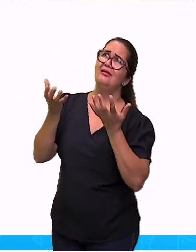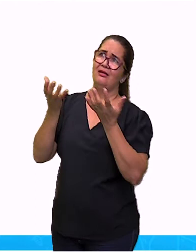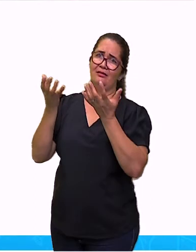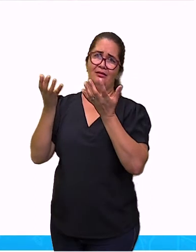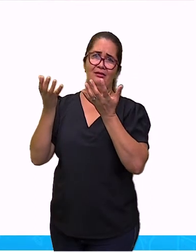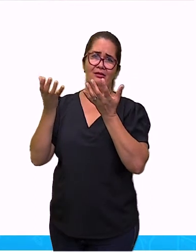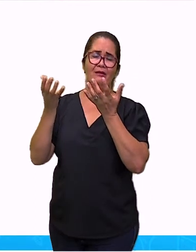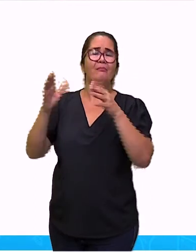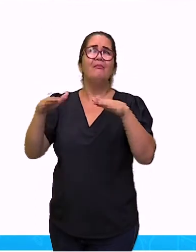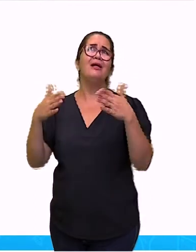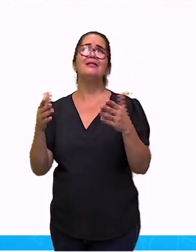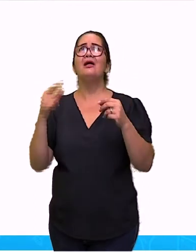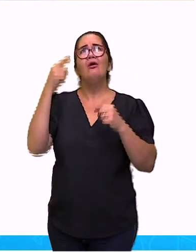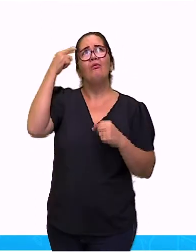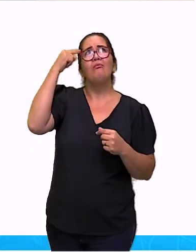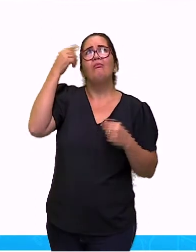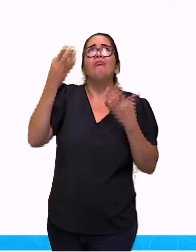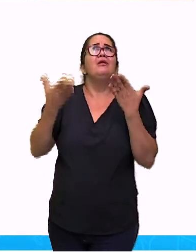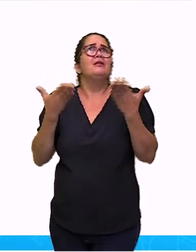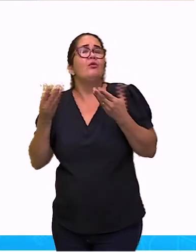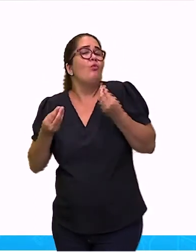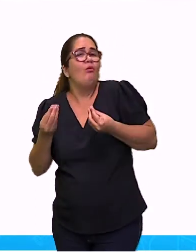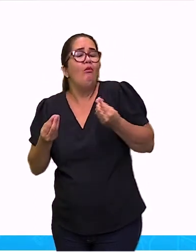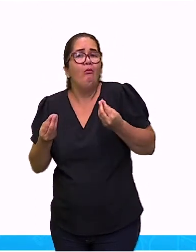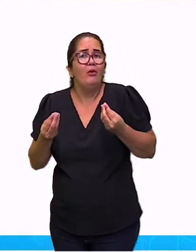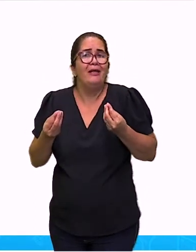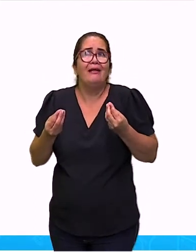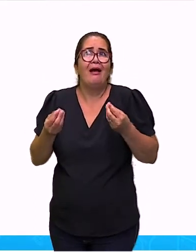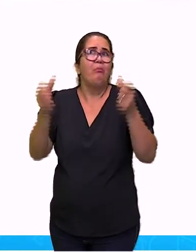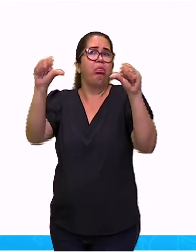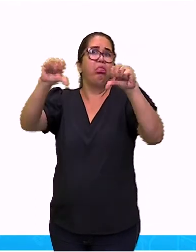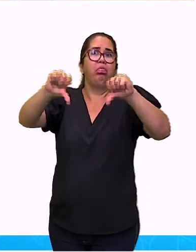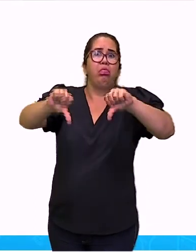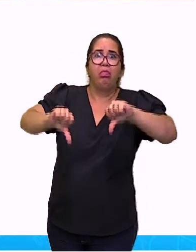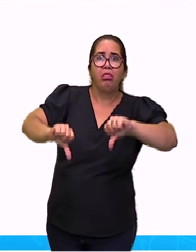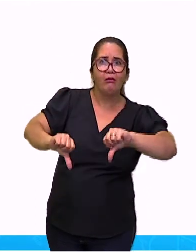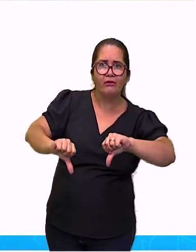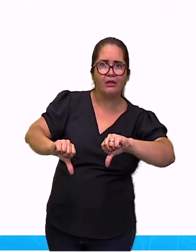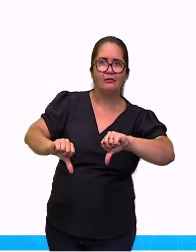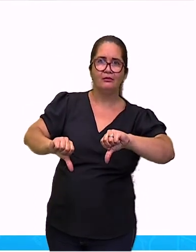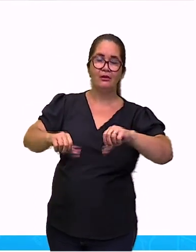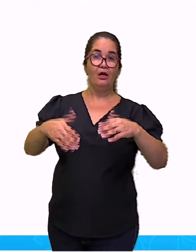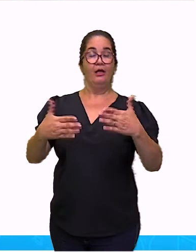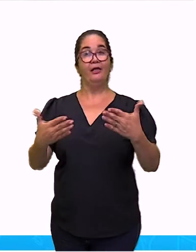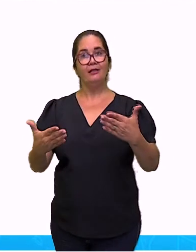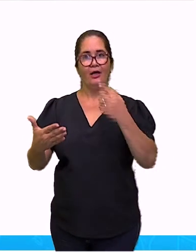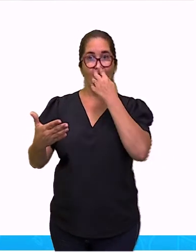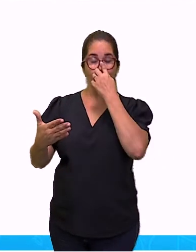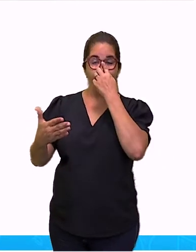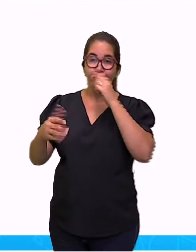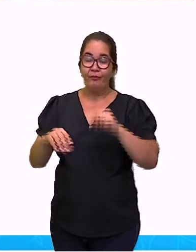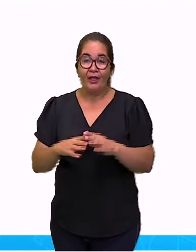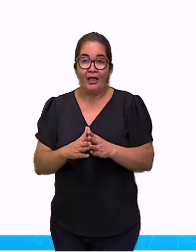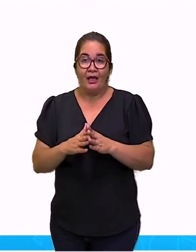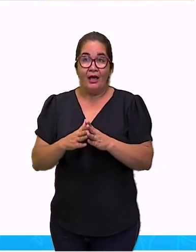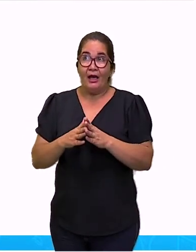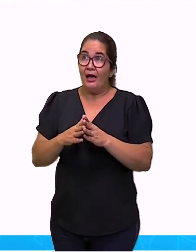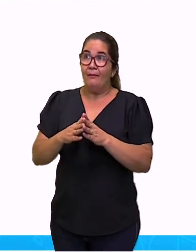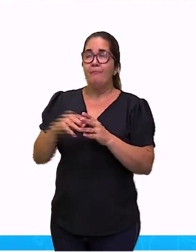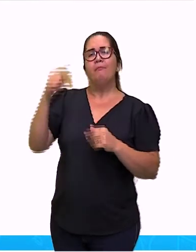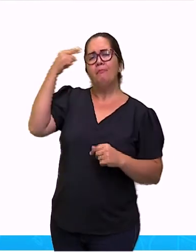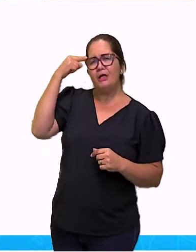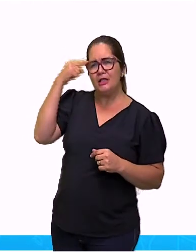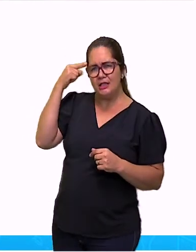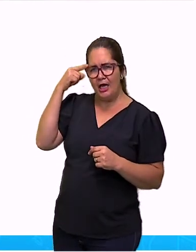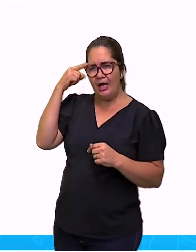que é isso, estágio de decadência? É tipo assim, estou no pontilhismo, cheguei lá na França, vou aprender coisas